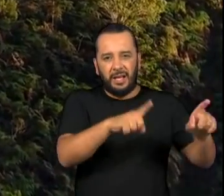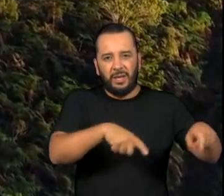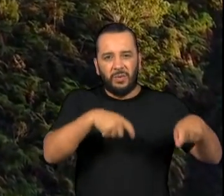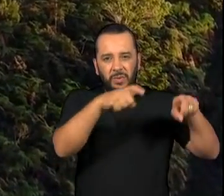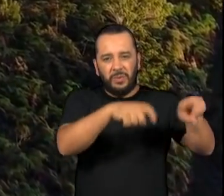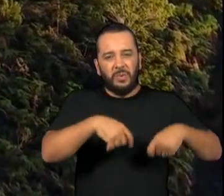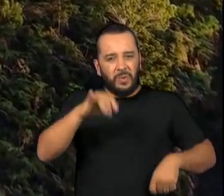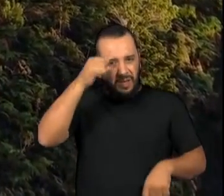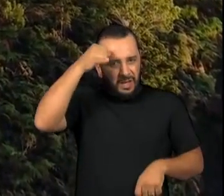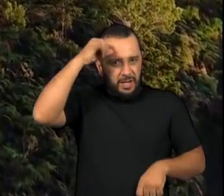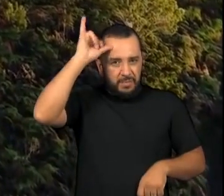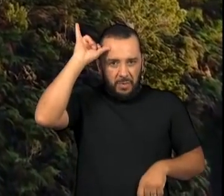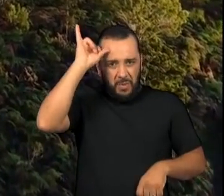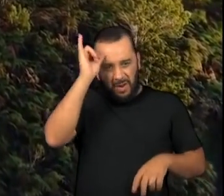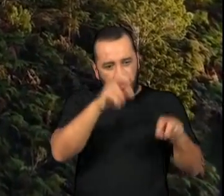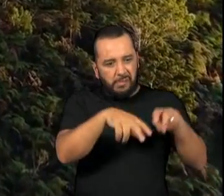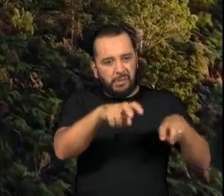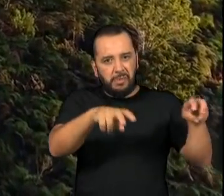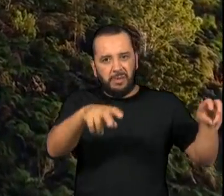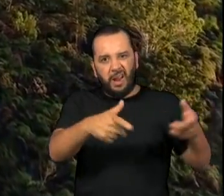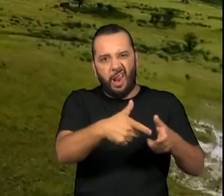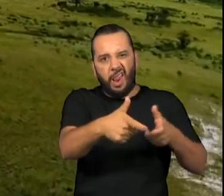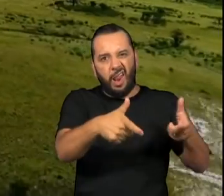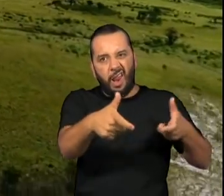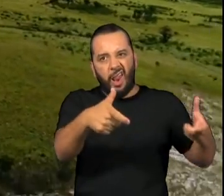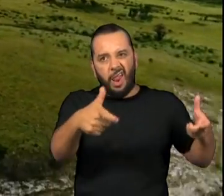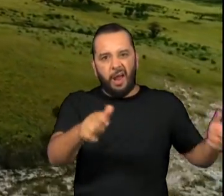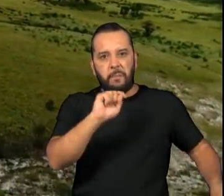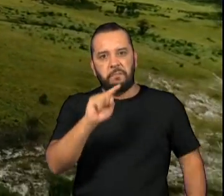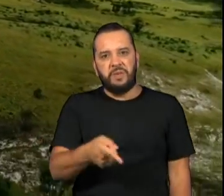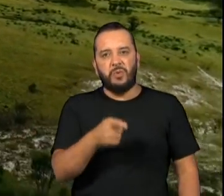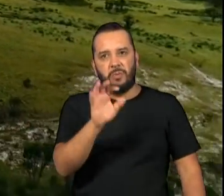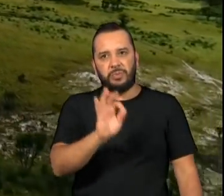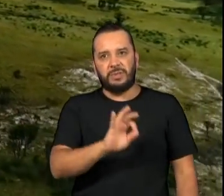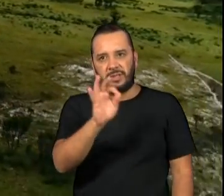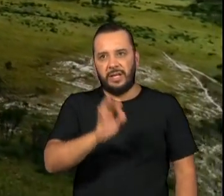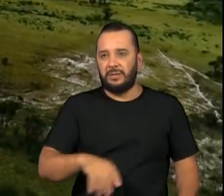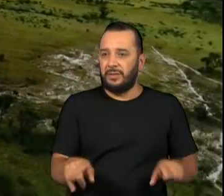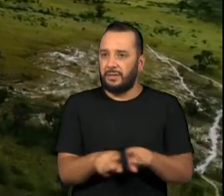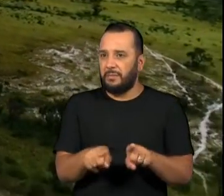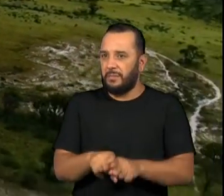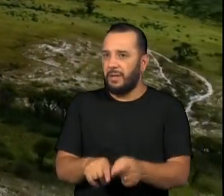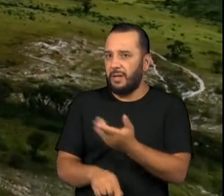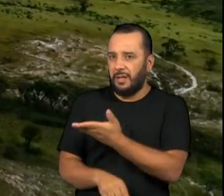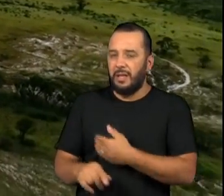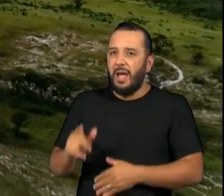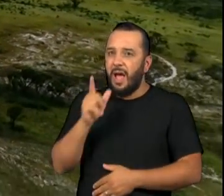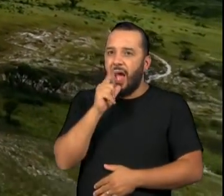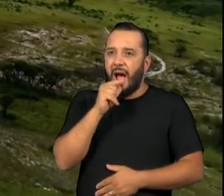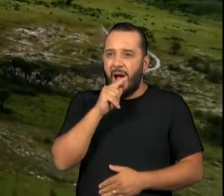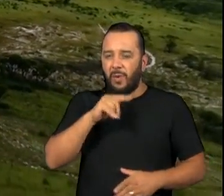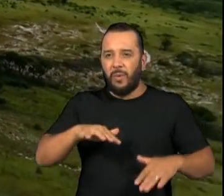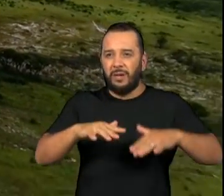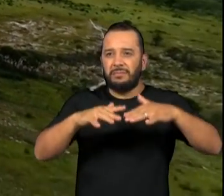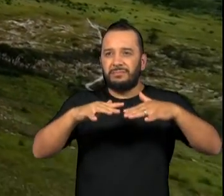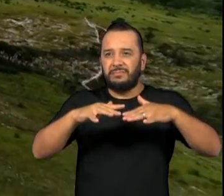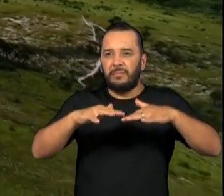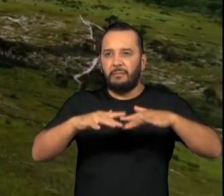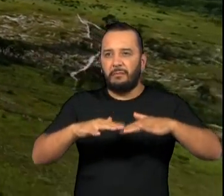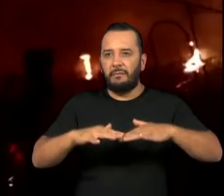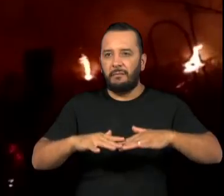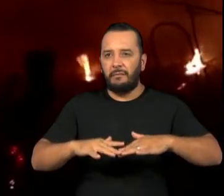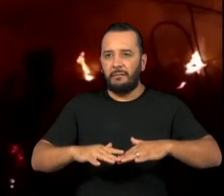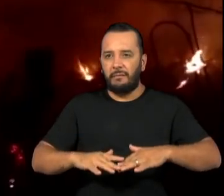gado cresceram mais de 1000%. A superfície das águas, que inclui lagos e represas,